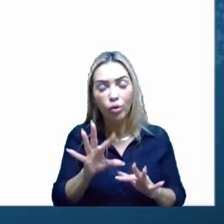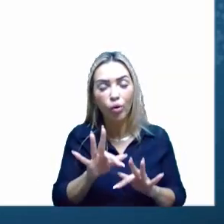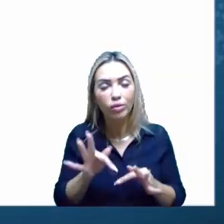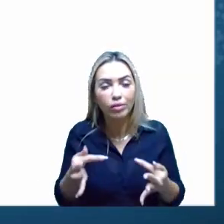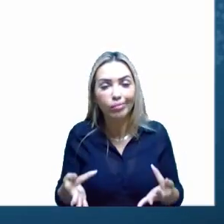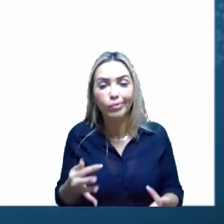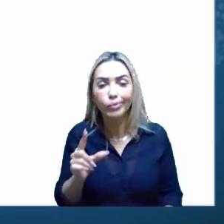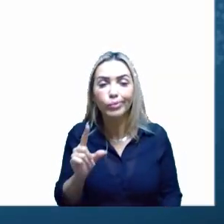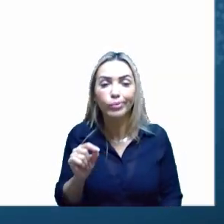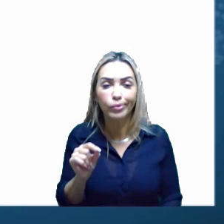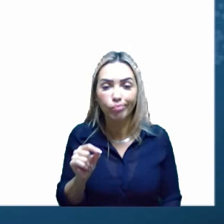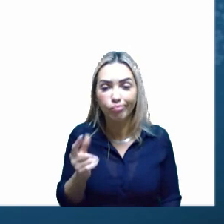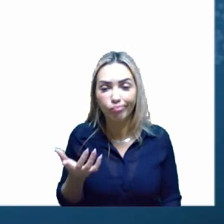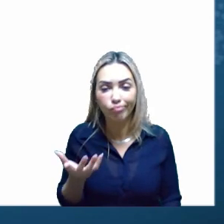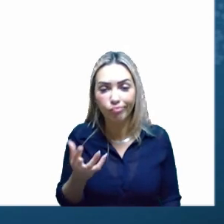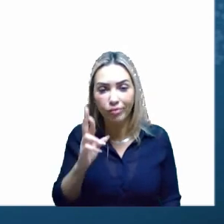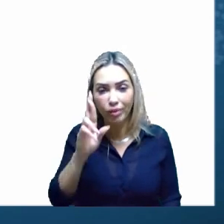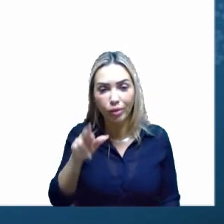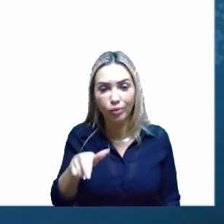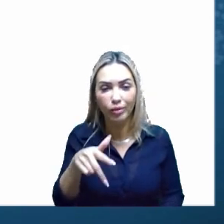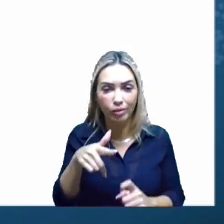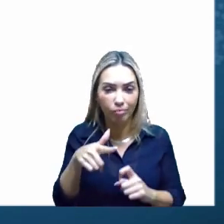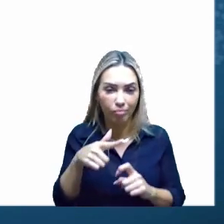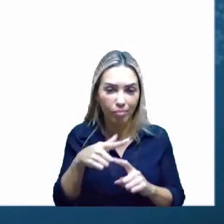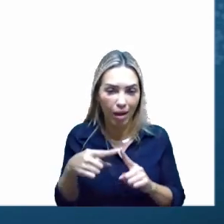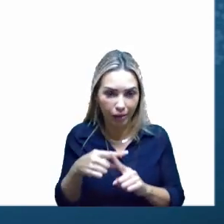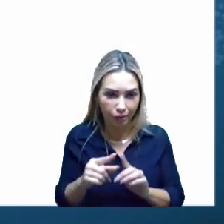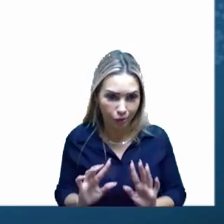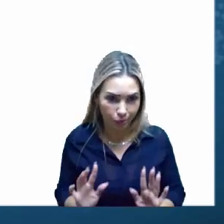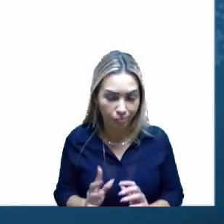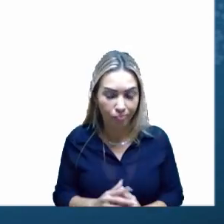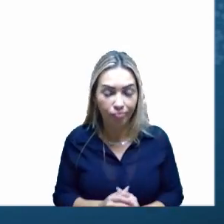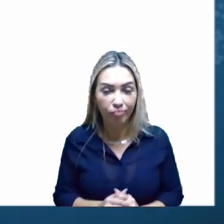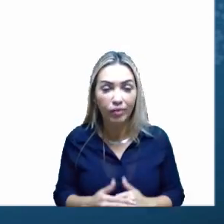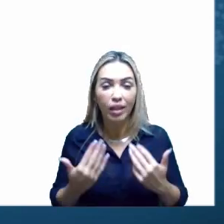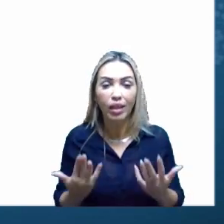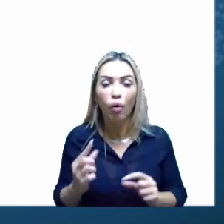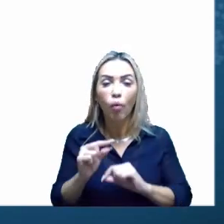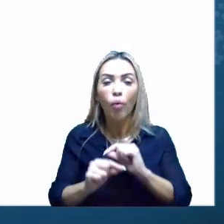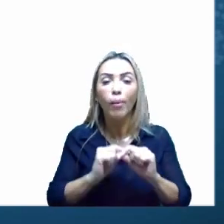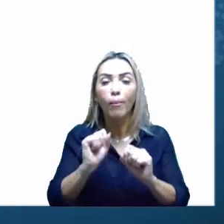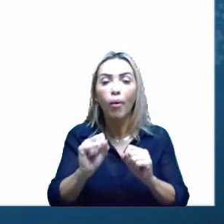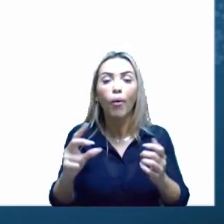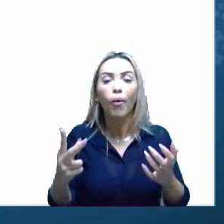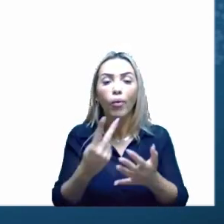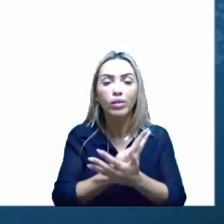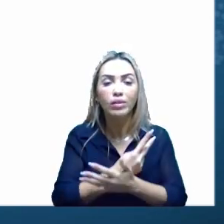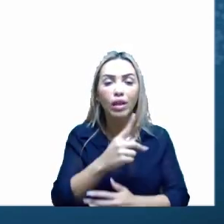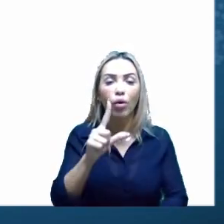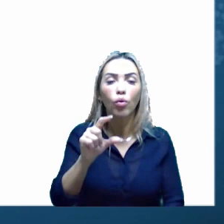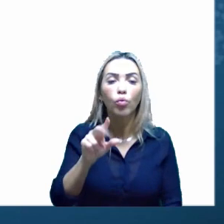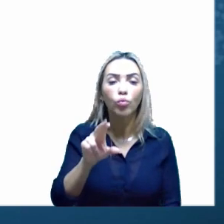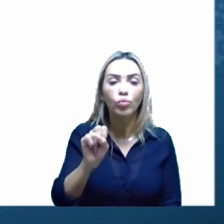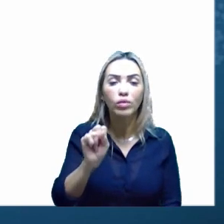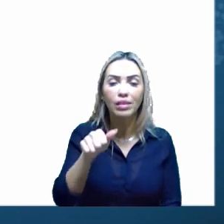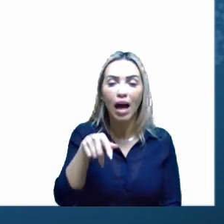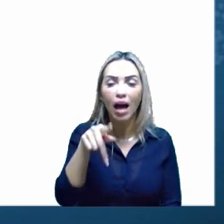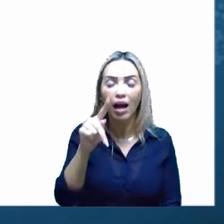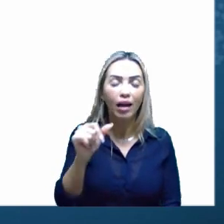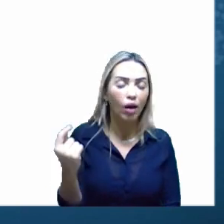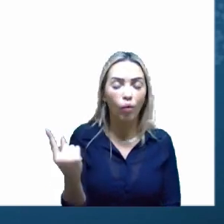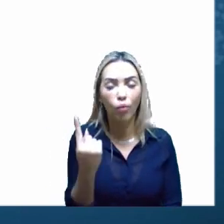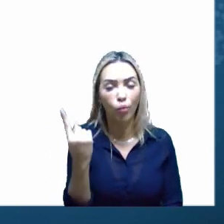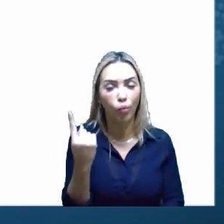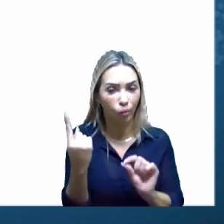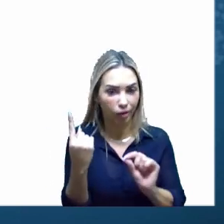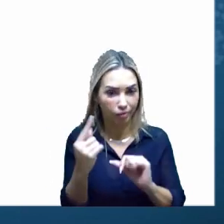um resultado médio. Então, o que pode ter acontecido em Lusaka que foi tão singular? Sim, a